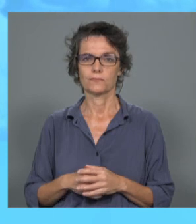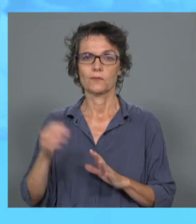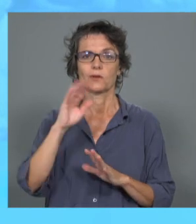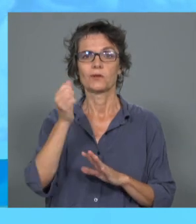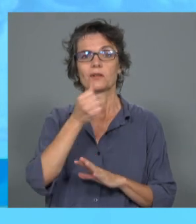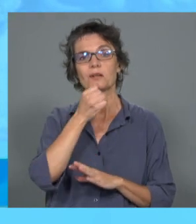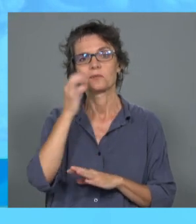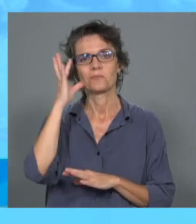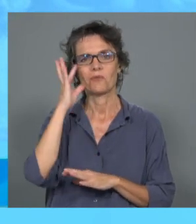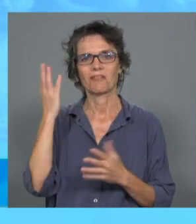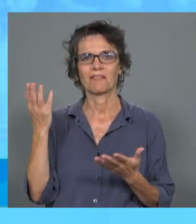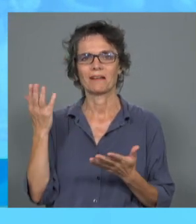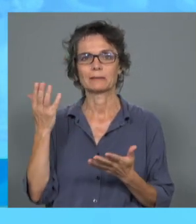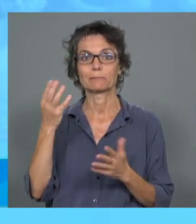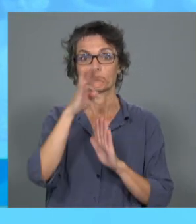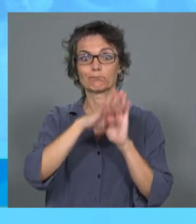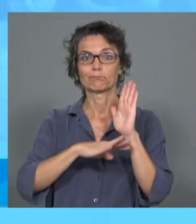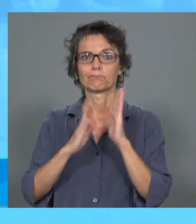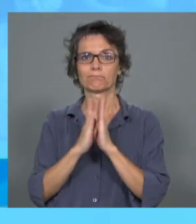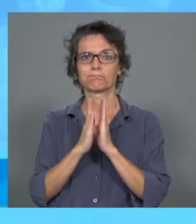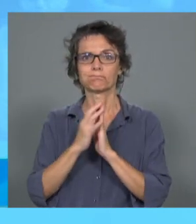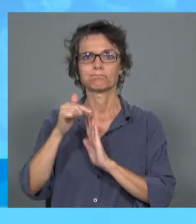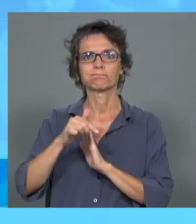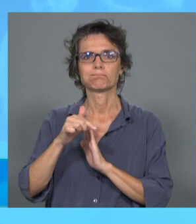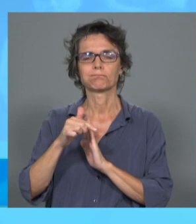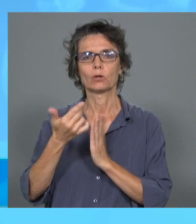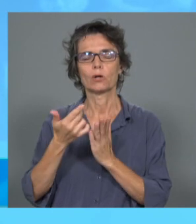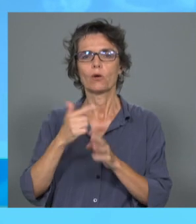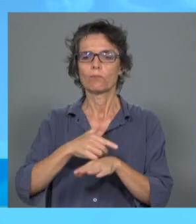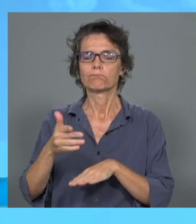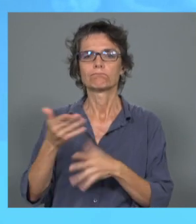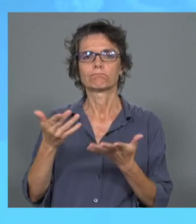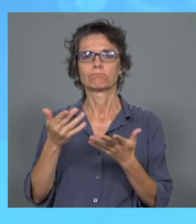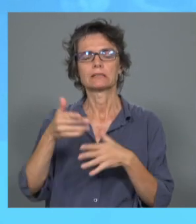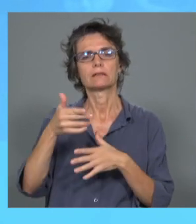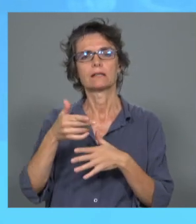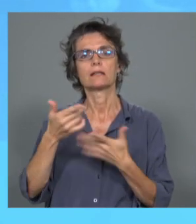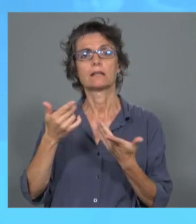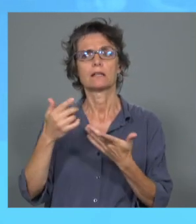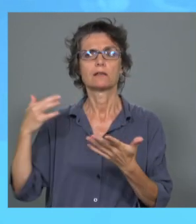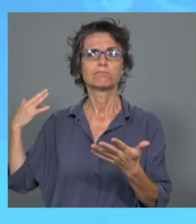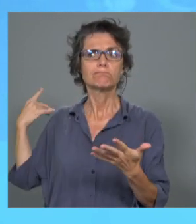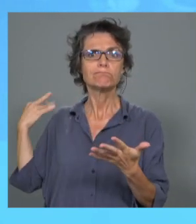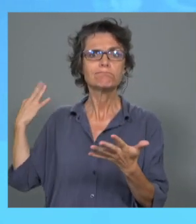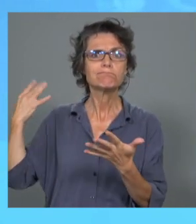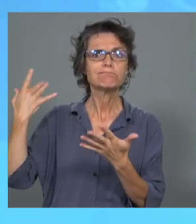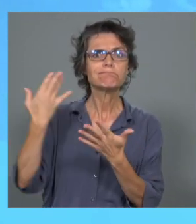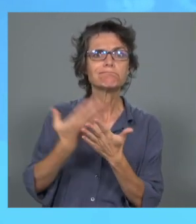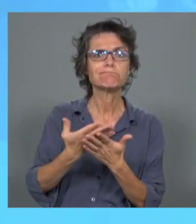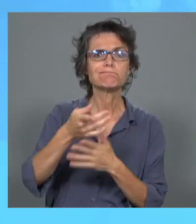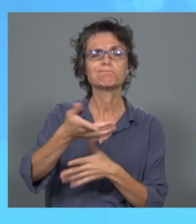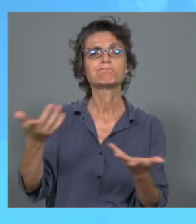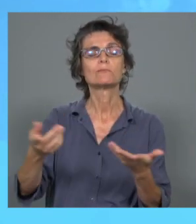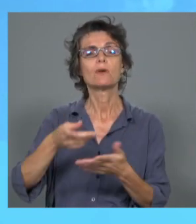Olá, muito boa tarde. Este programa Eclésia e este espaço A Fé dos Homens já chega até si há 25 anos. Foi